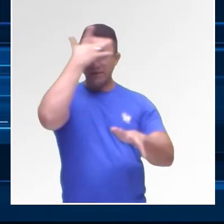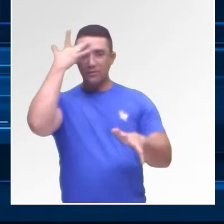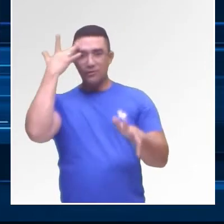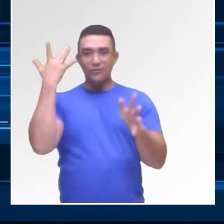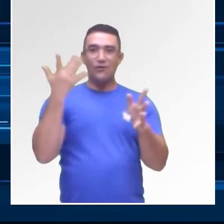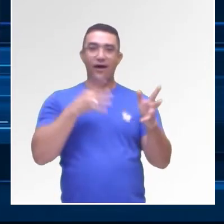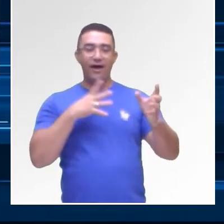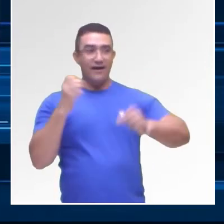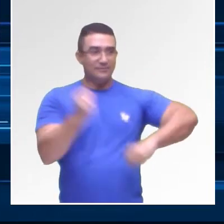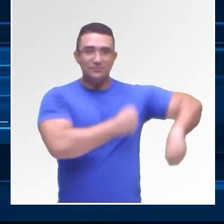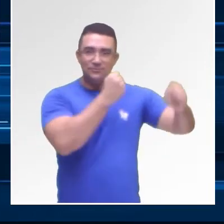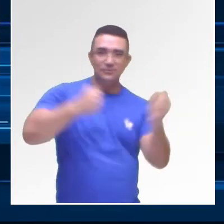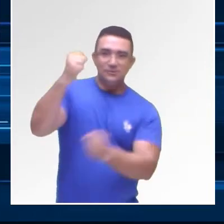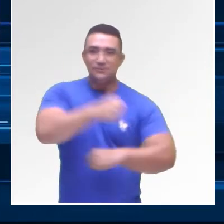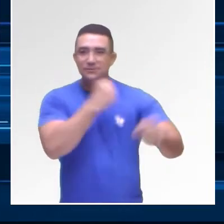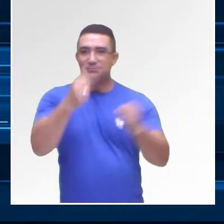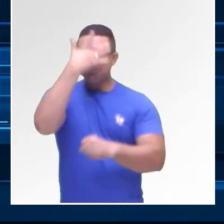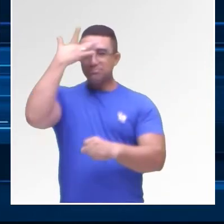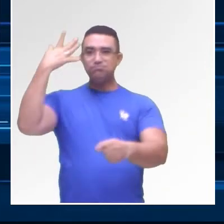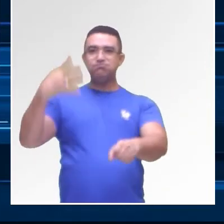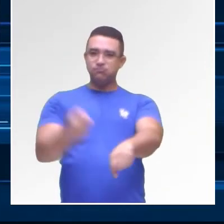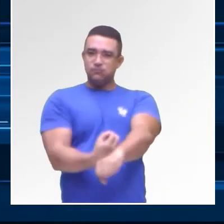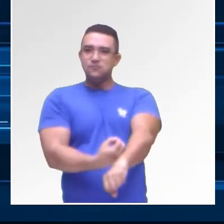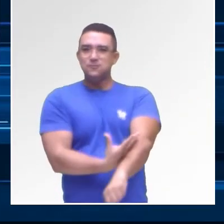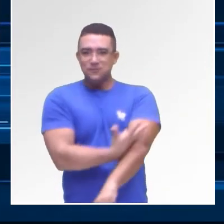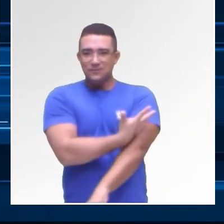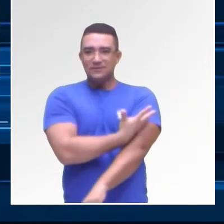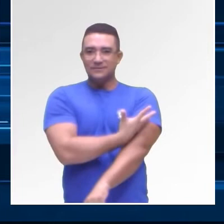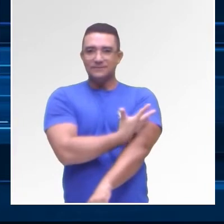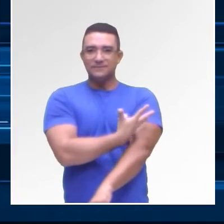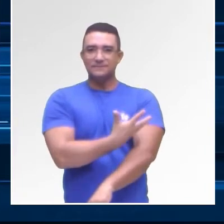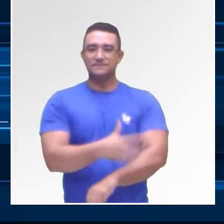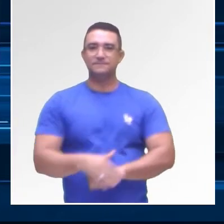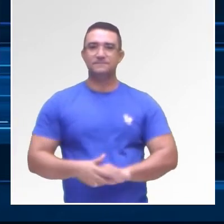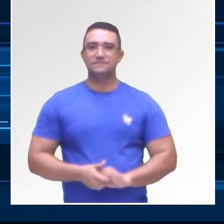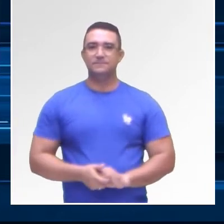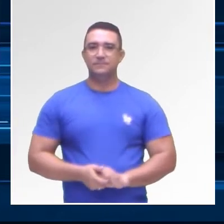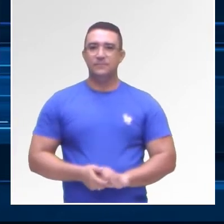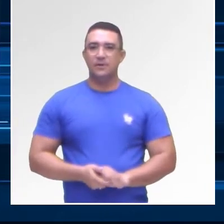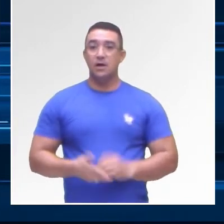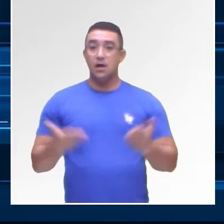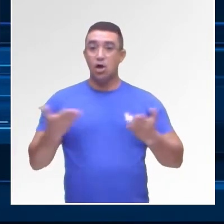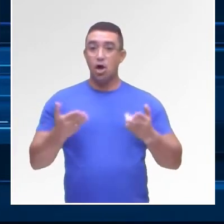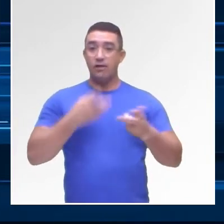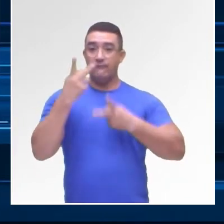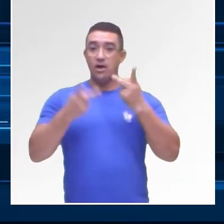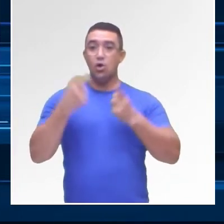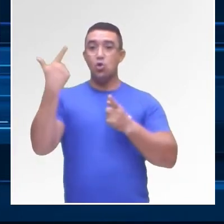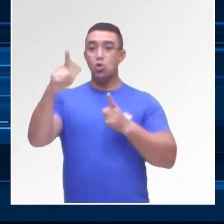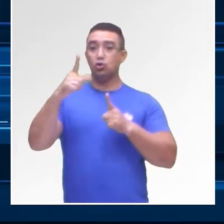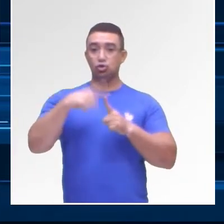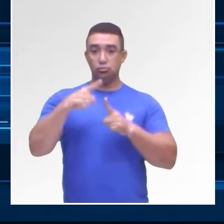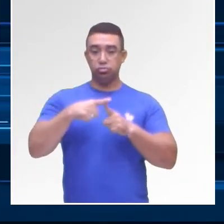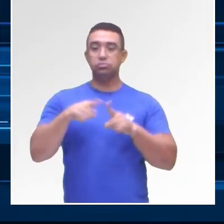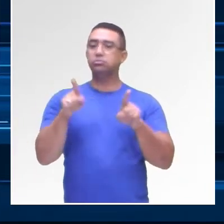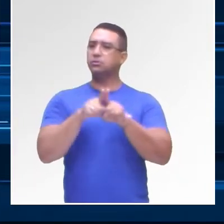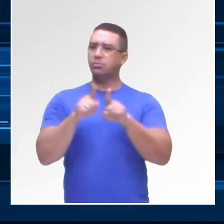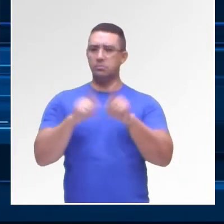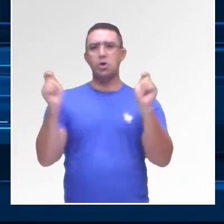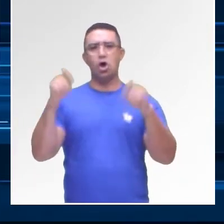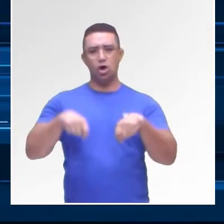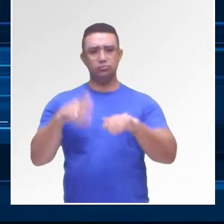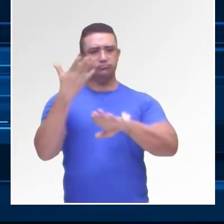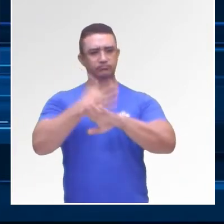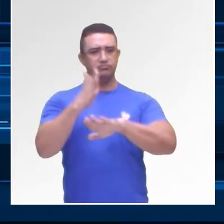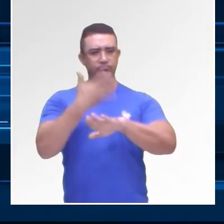fica mais emocionada, né? Agora vamos falar de outra modalidade que também dá para praticar aqui na nossa região, que